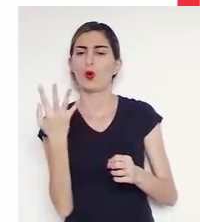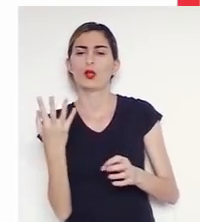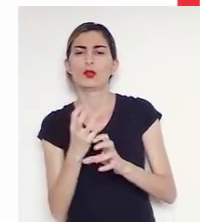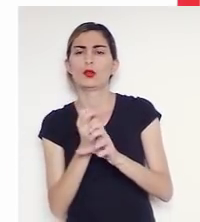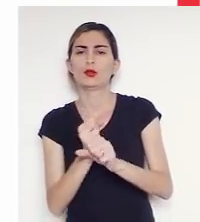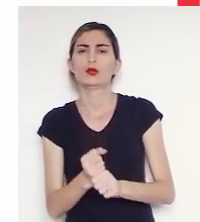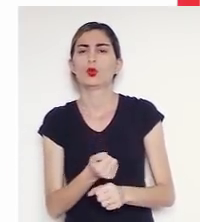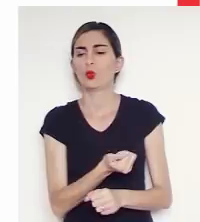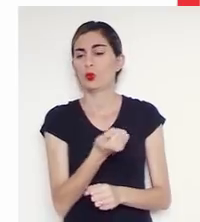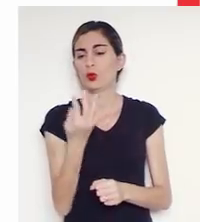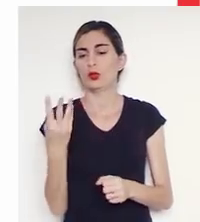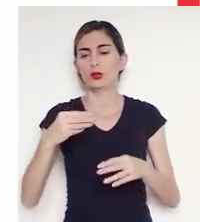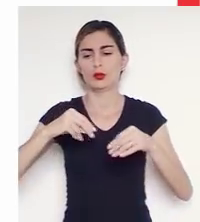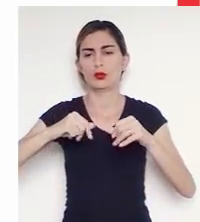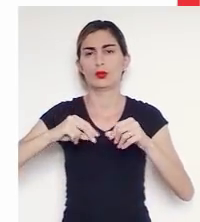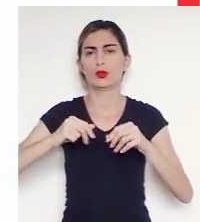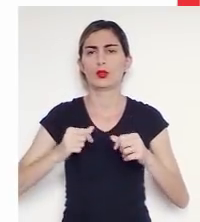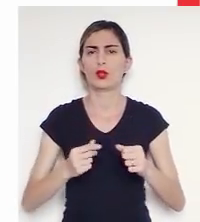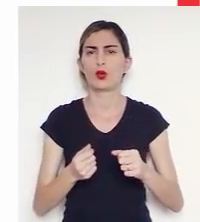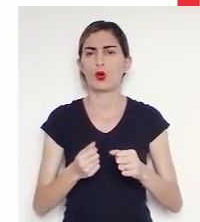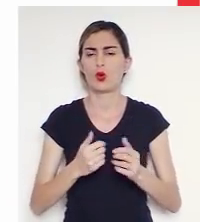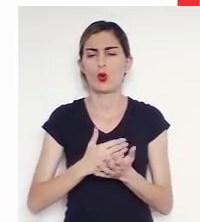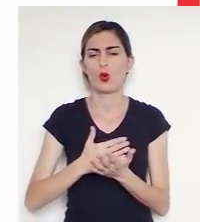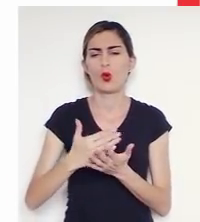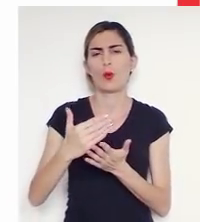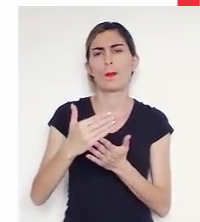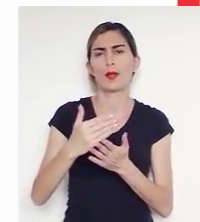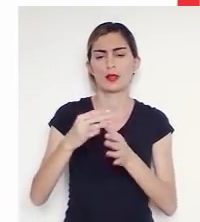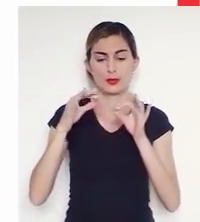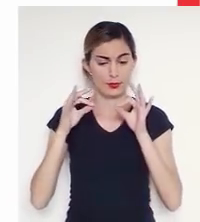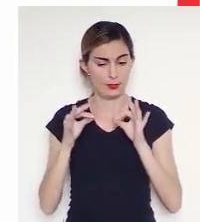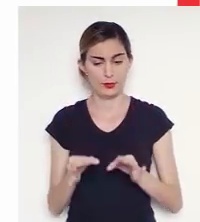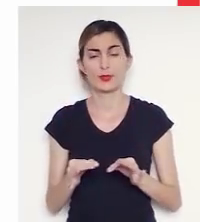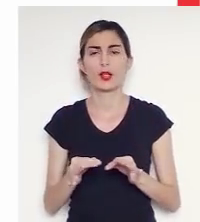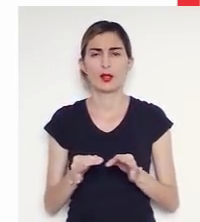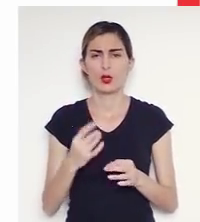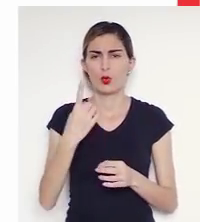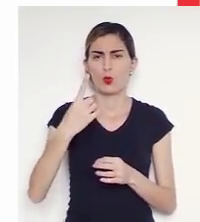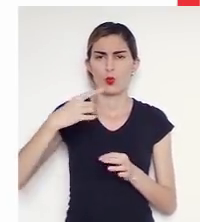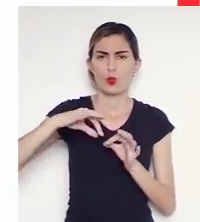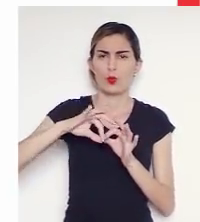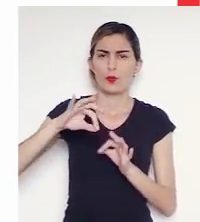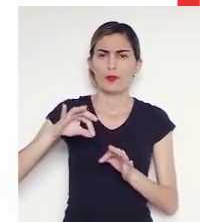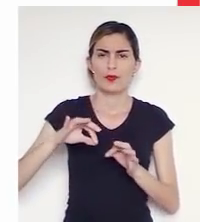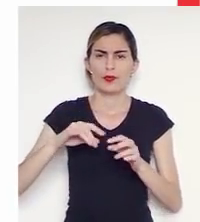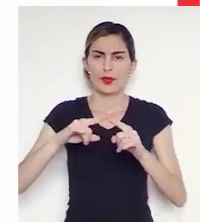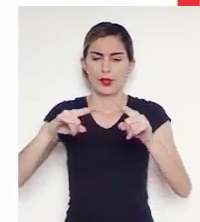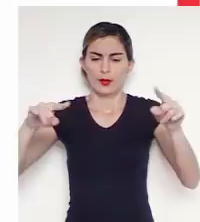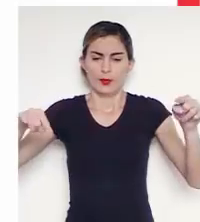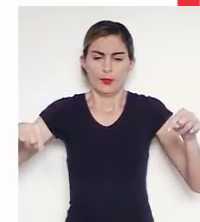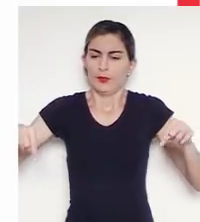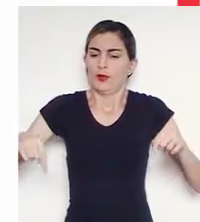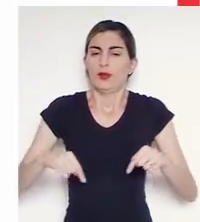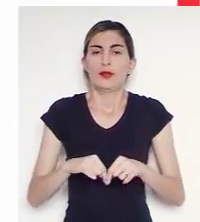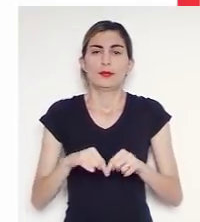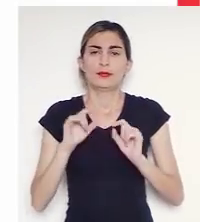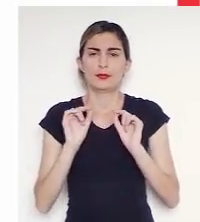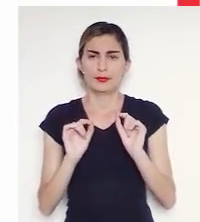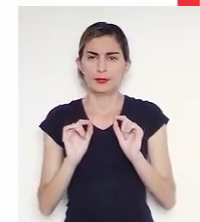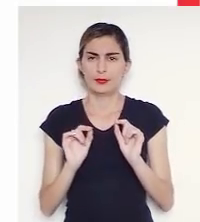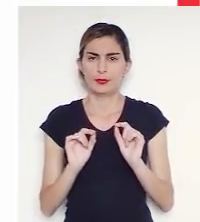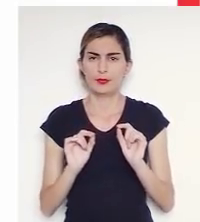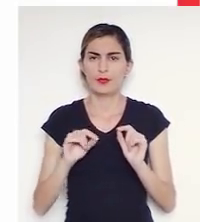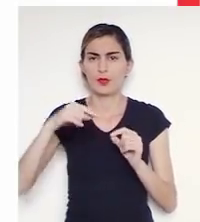quantidade de areia que coubesse exatamente, precisamente, num tanque cujas arestas